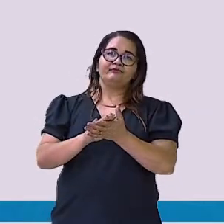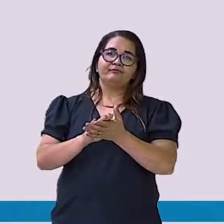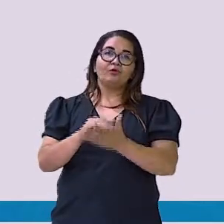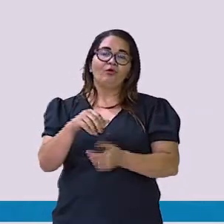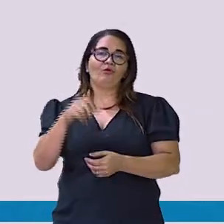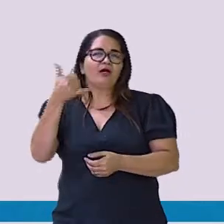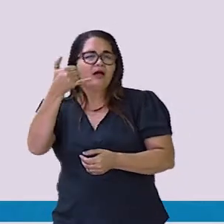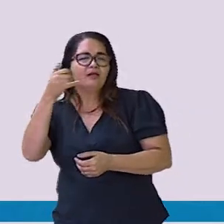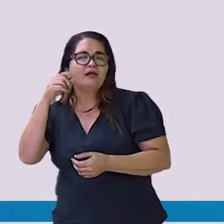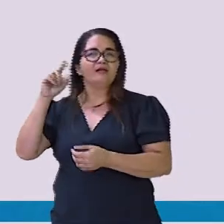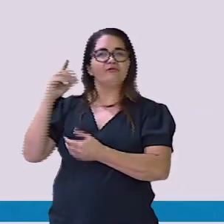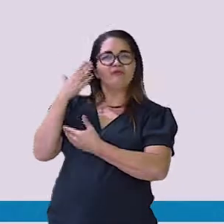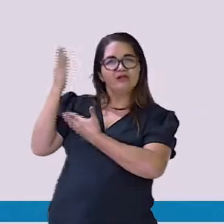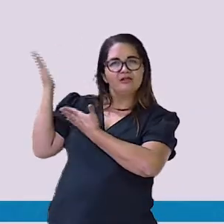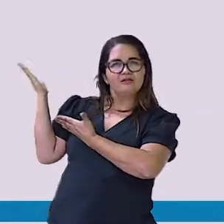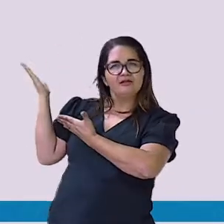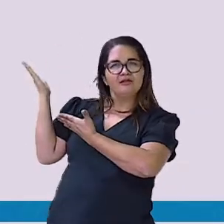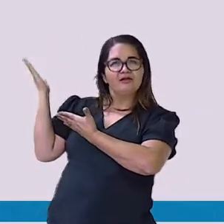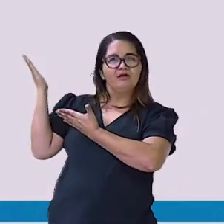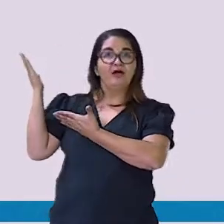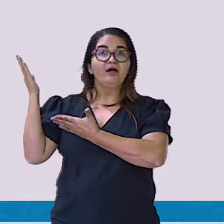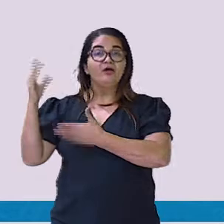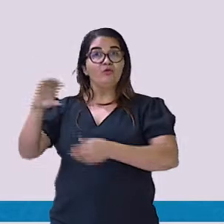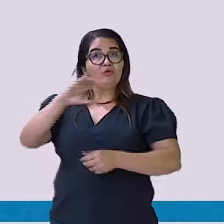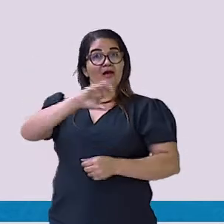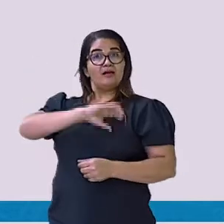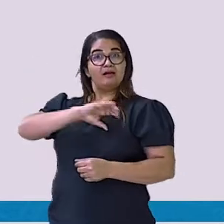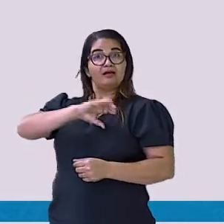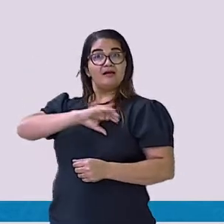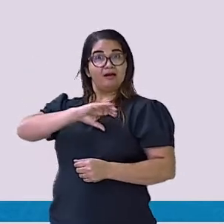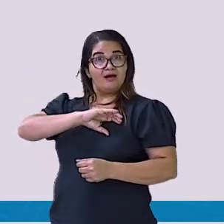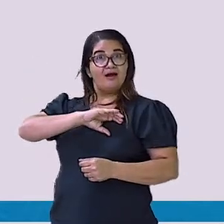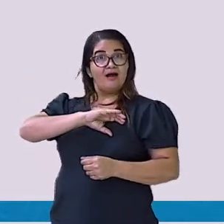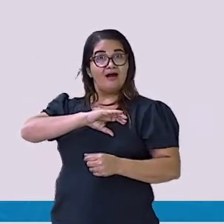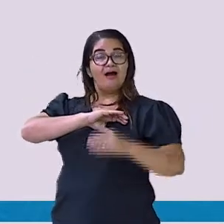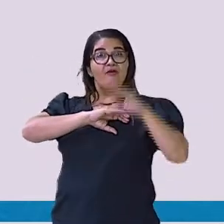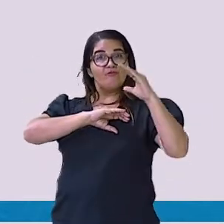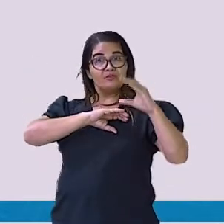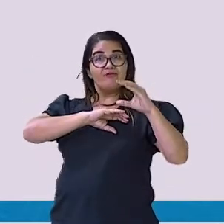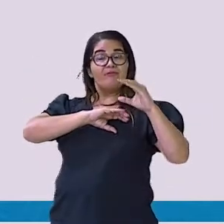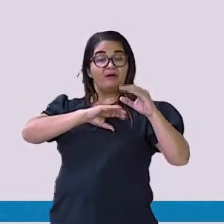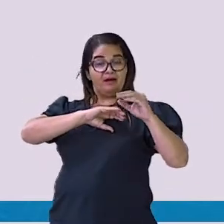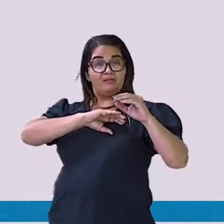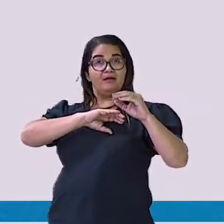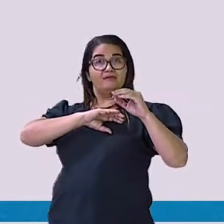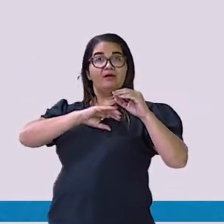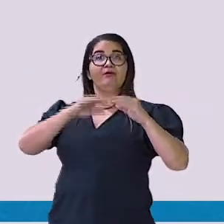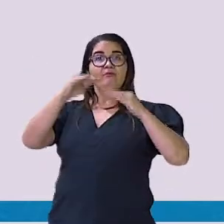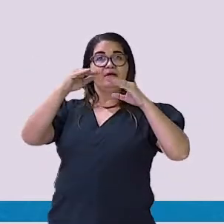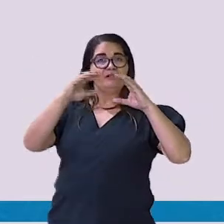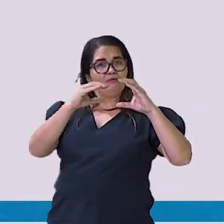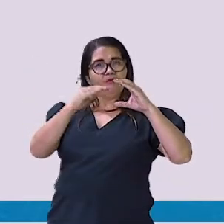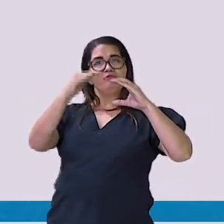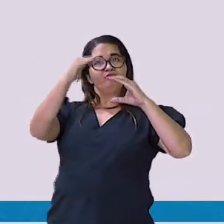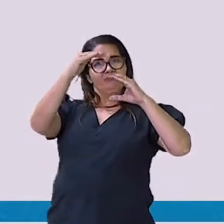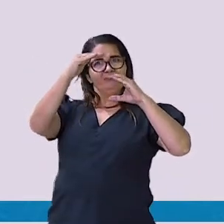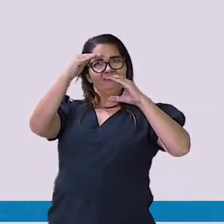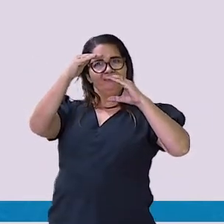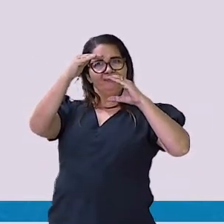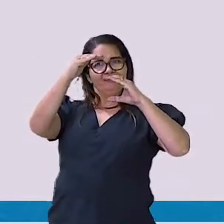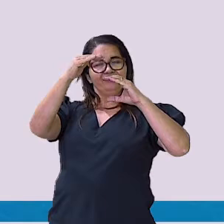uma linha aqui no Canadá, para cima, é literalmente um vazio